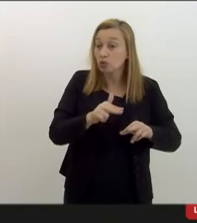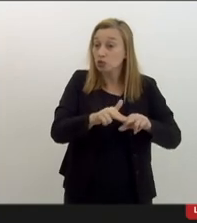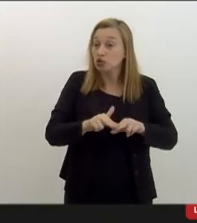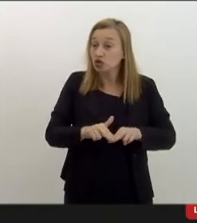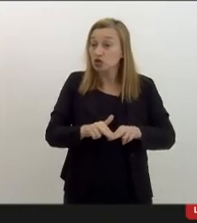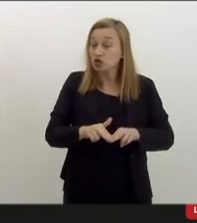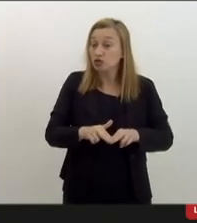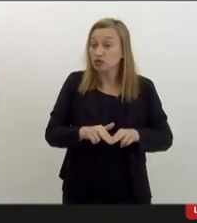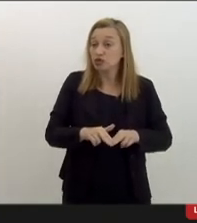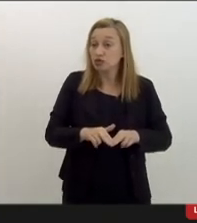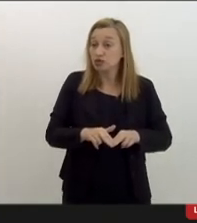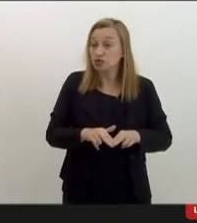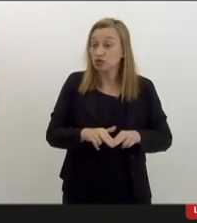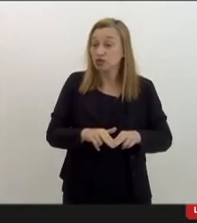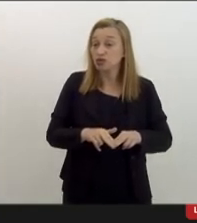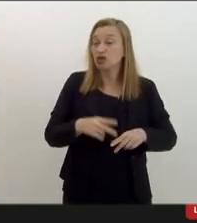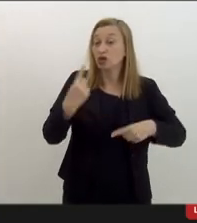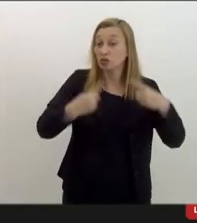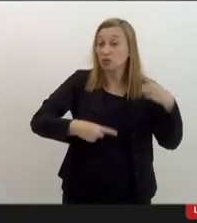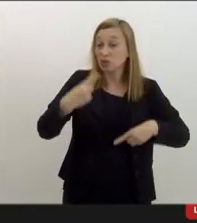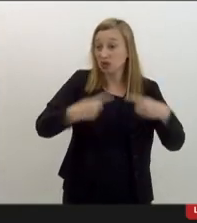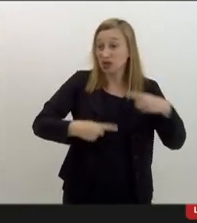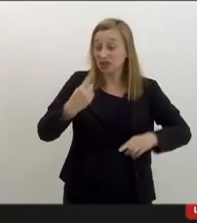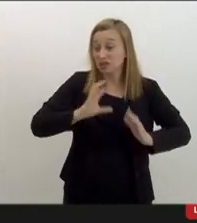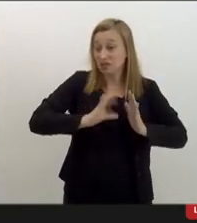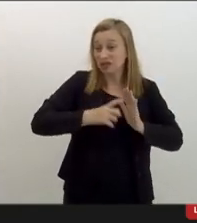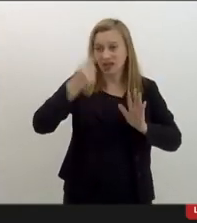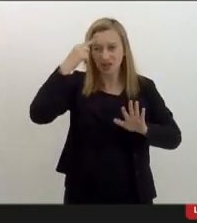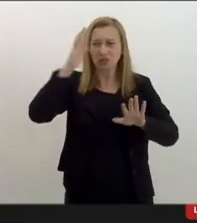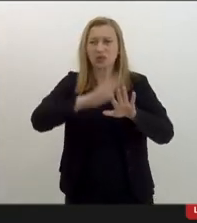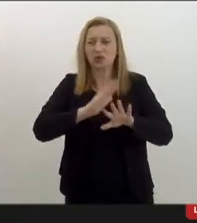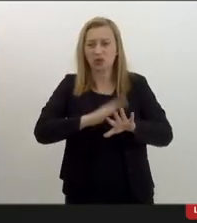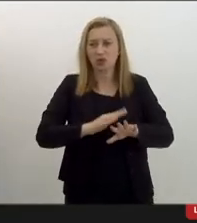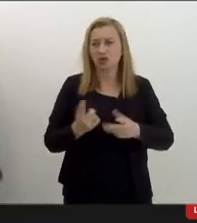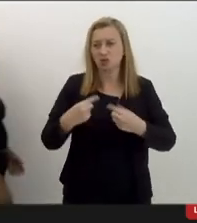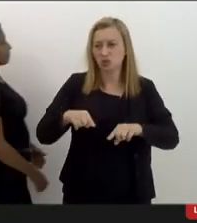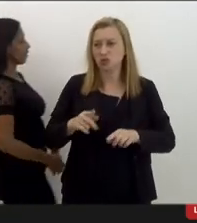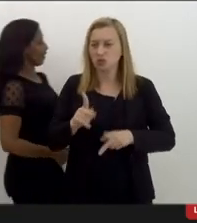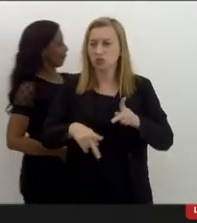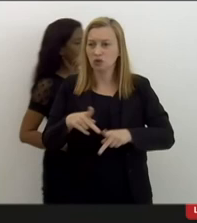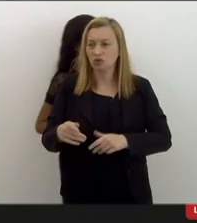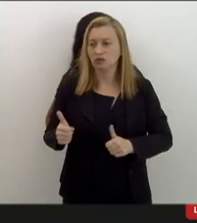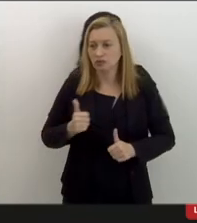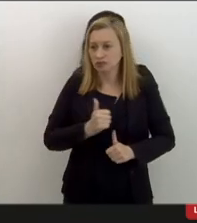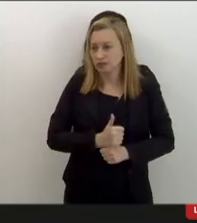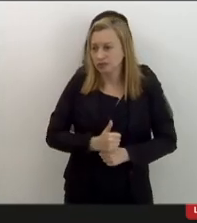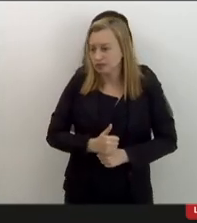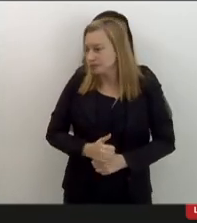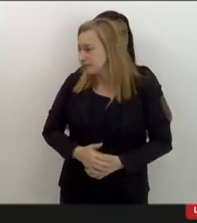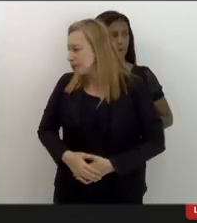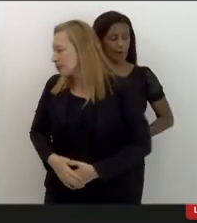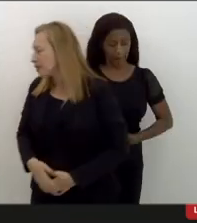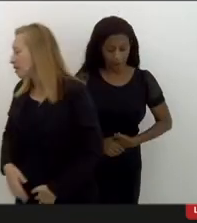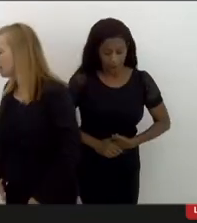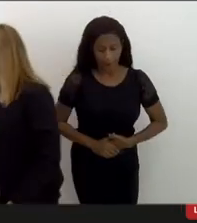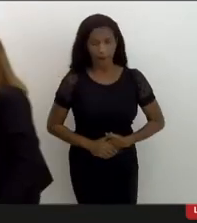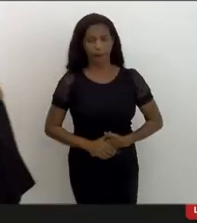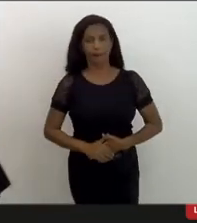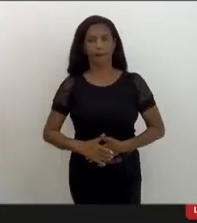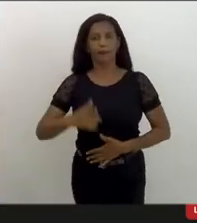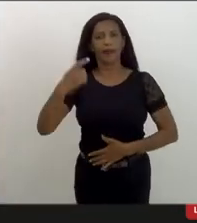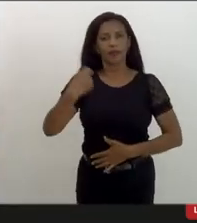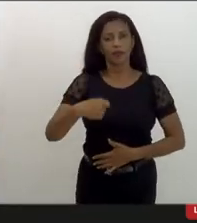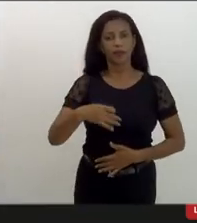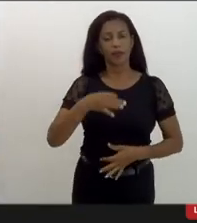preocupo muito mais questões políticas partidárias e ideológicas que com população é outra questão importante a gente tem que ser